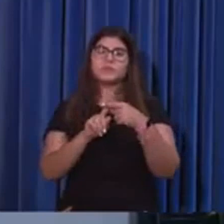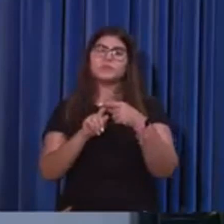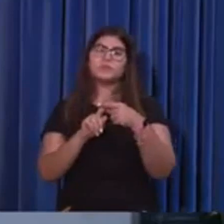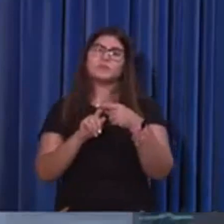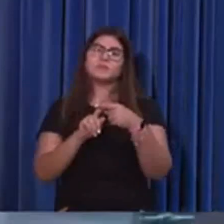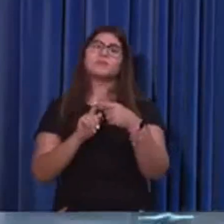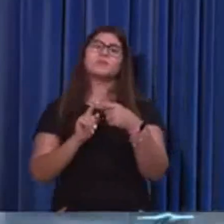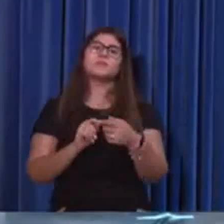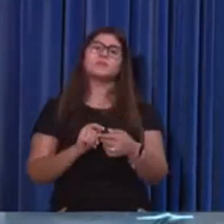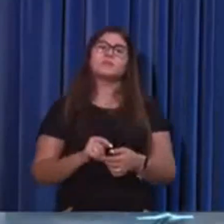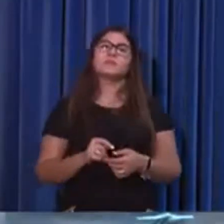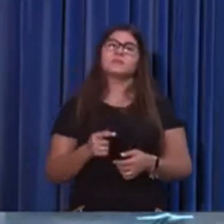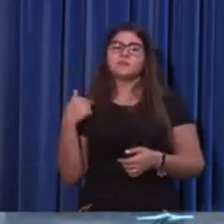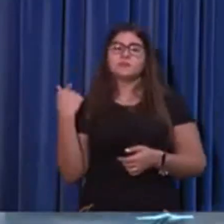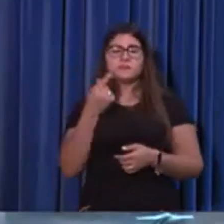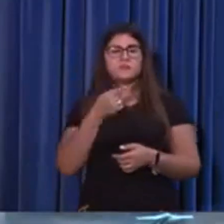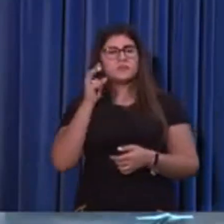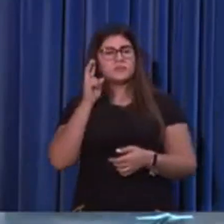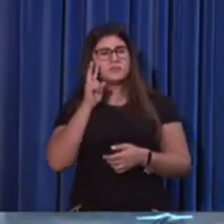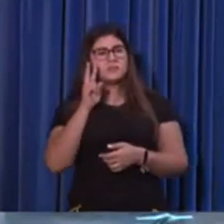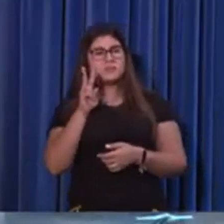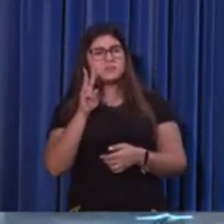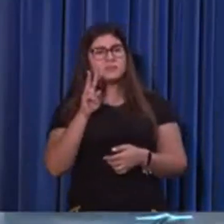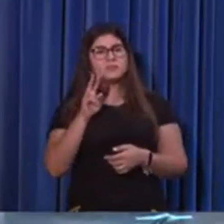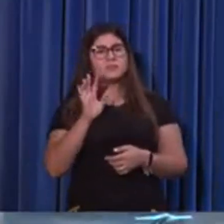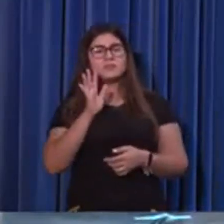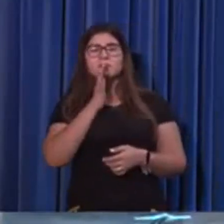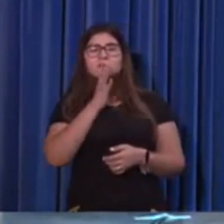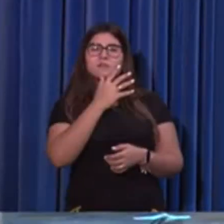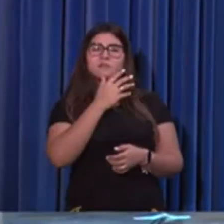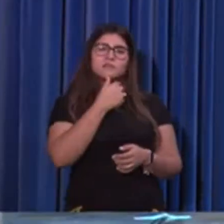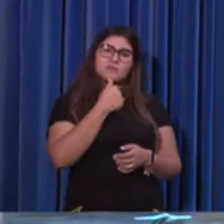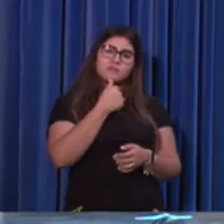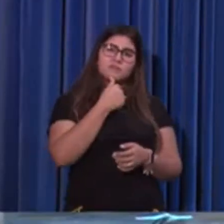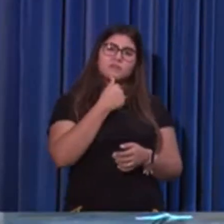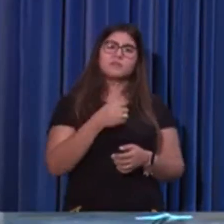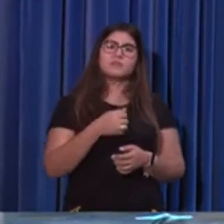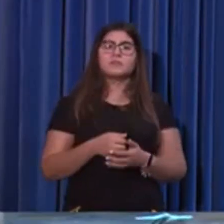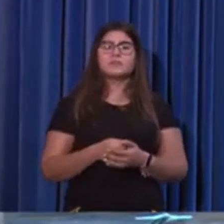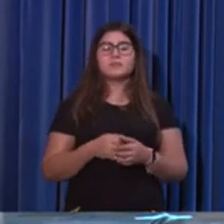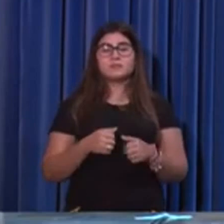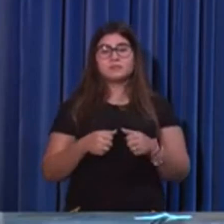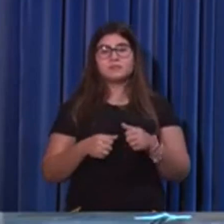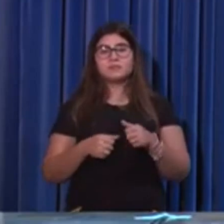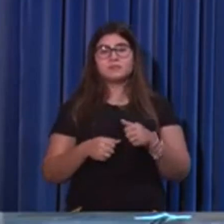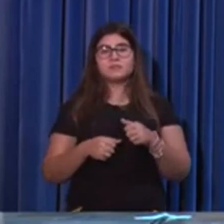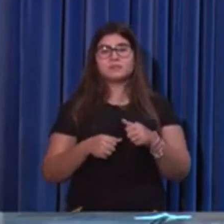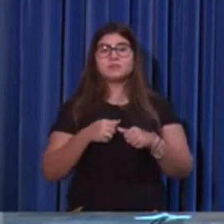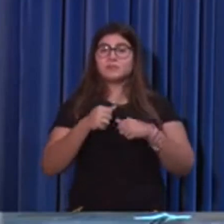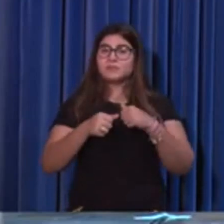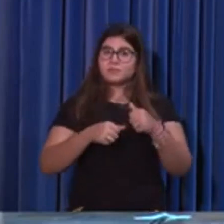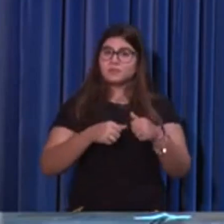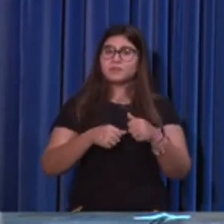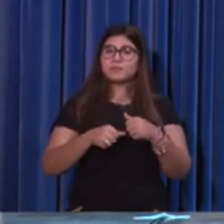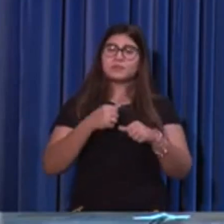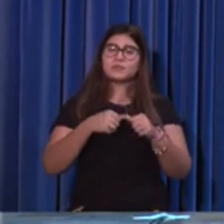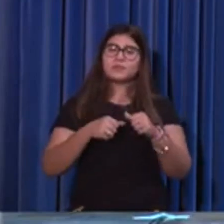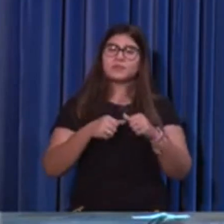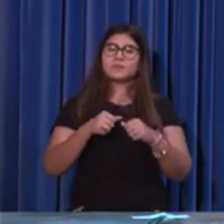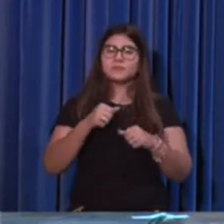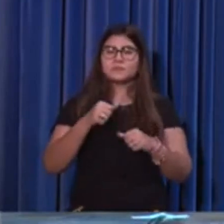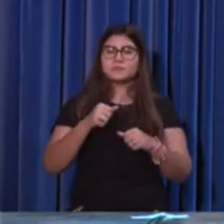que nós temos visto é sutilmente e lentamente uma transição para uma ideia de que ninguém